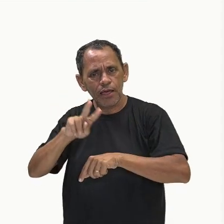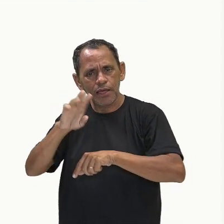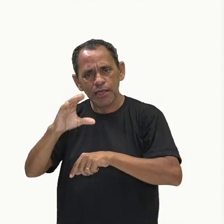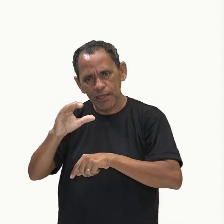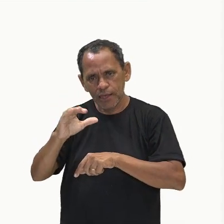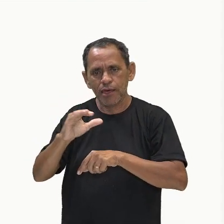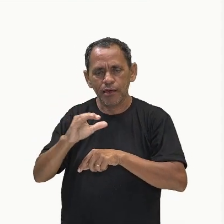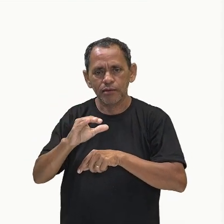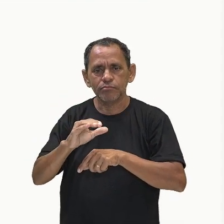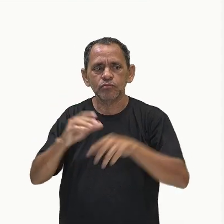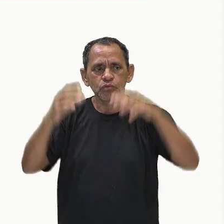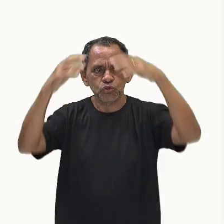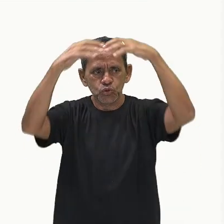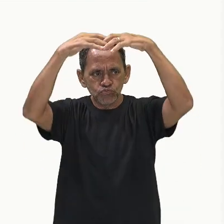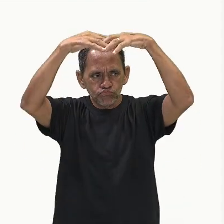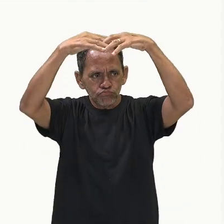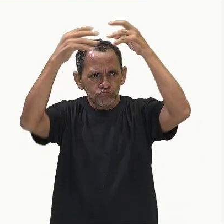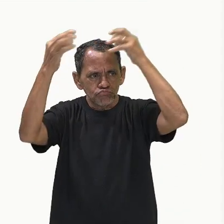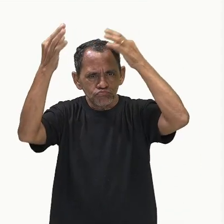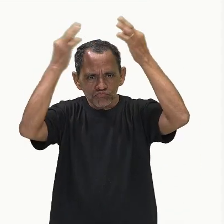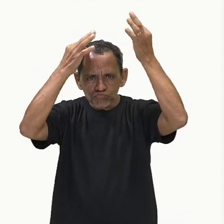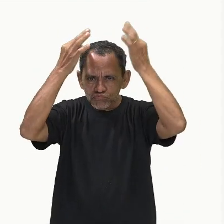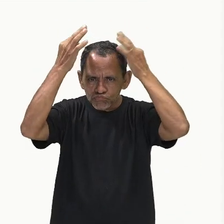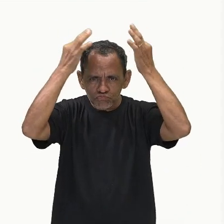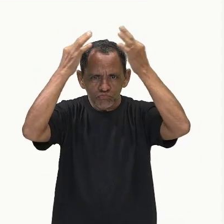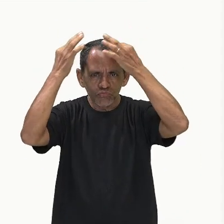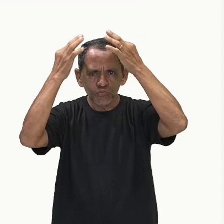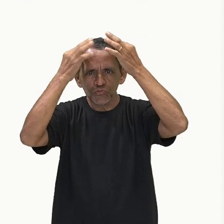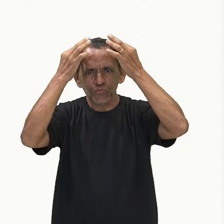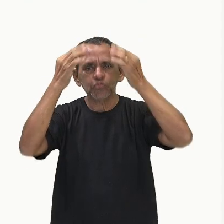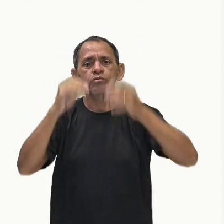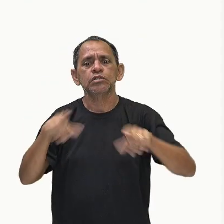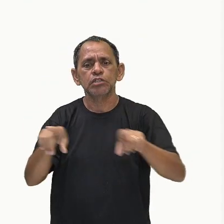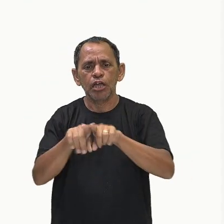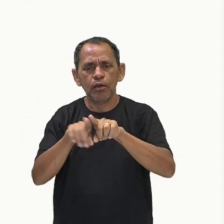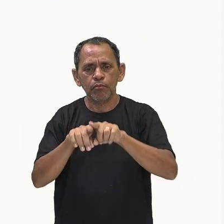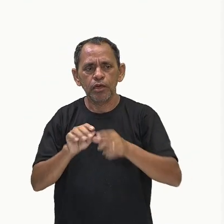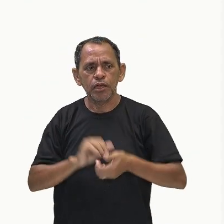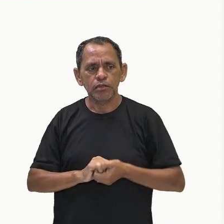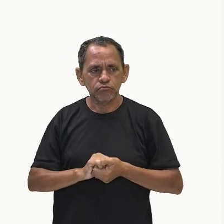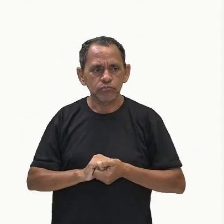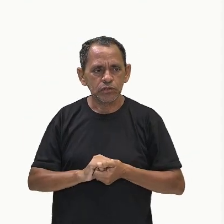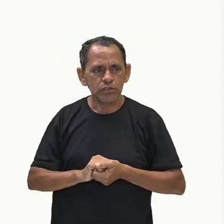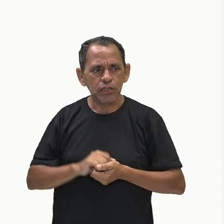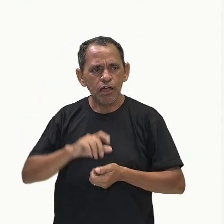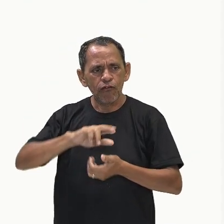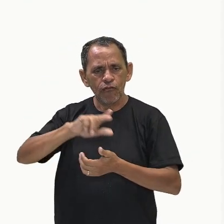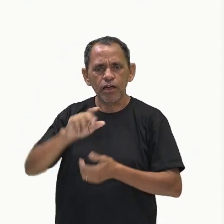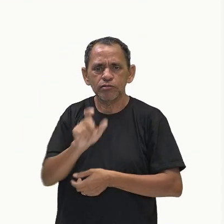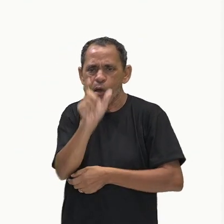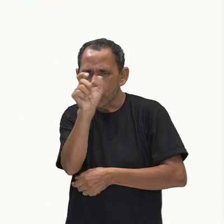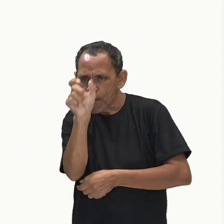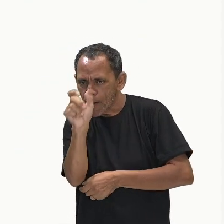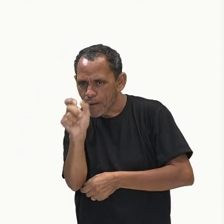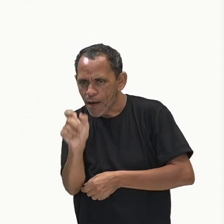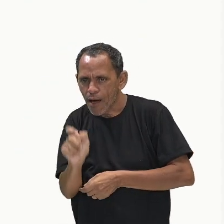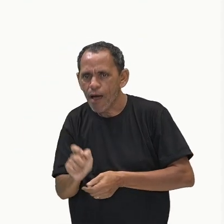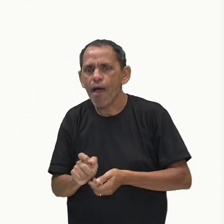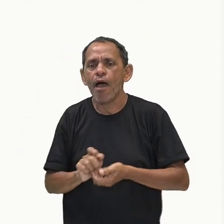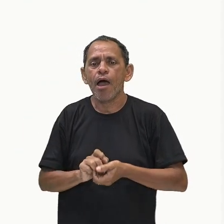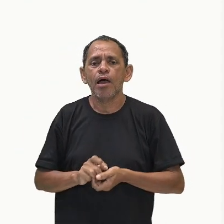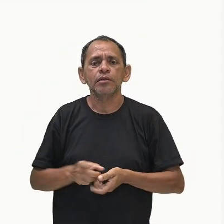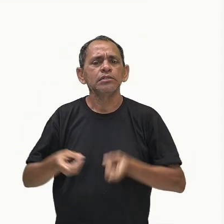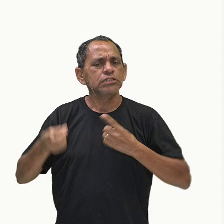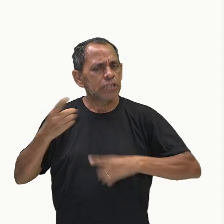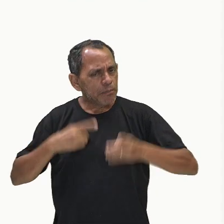tumores do cérebro e coluna, esclerose múltipla, a depressão, porque ali tem